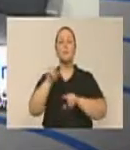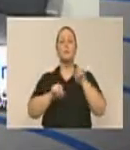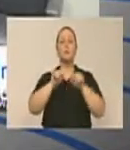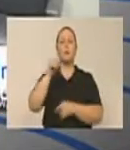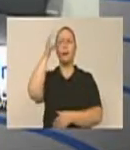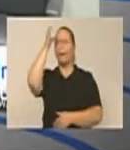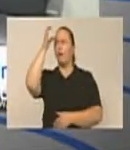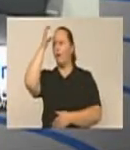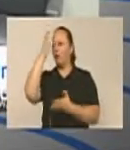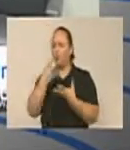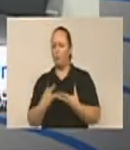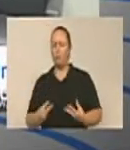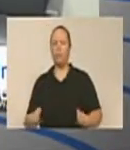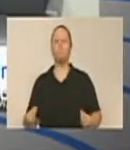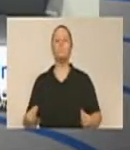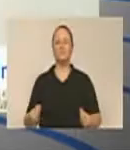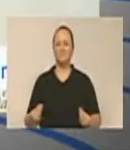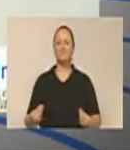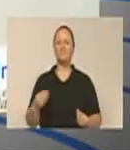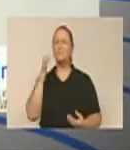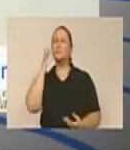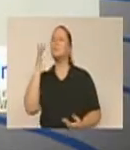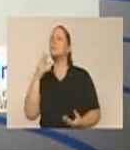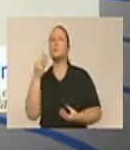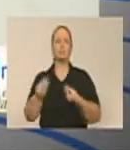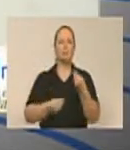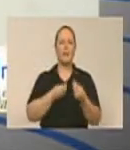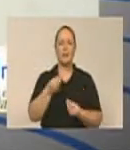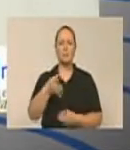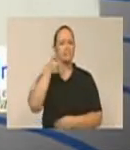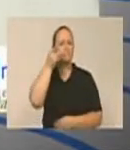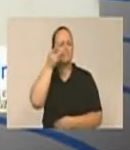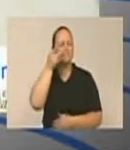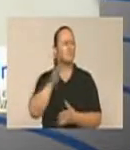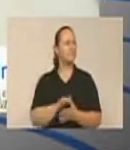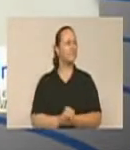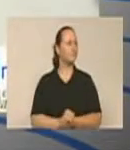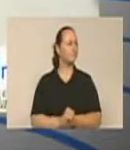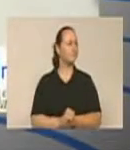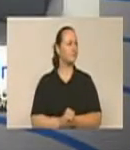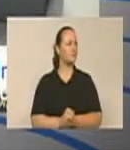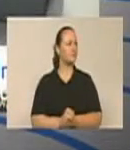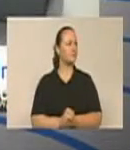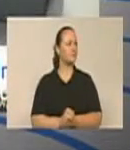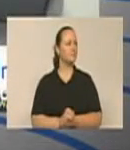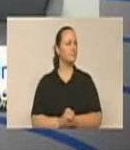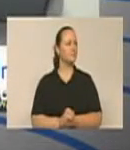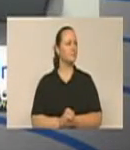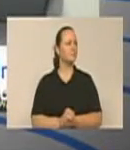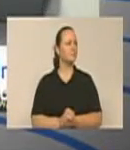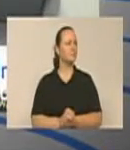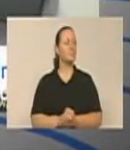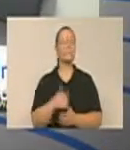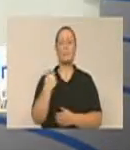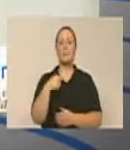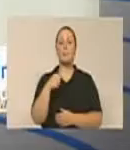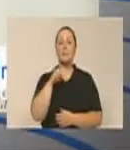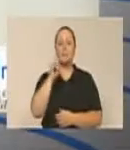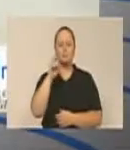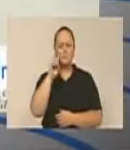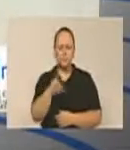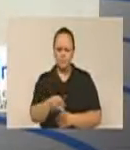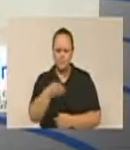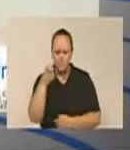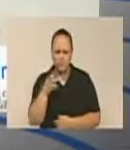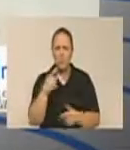consciência. Primeira medida, protegê-lo. Então nós vamos tirar os objetos e pessoas que estejam ao redor e vamos levá-lo ao solo para evitar